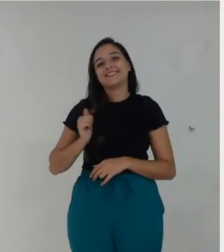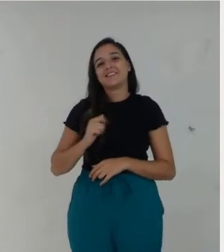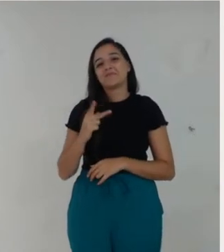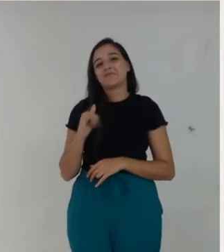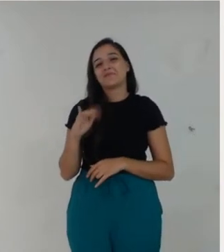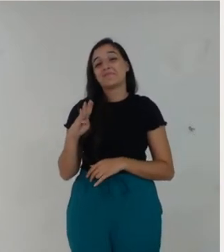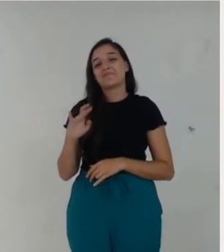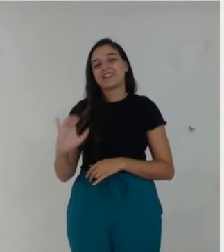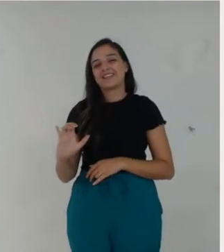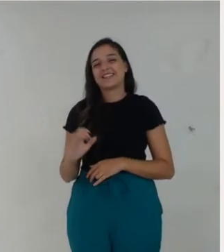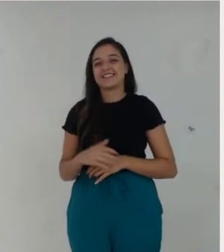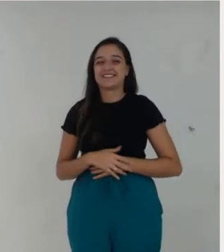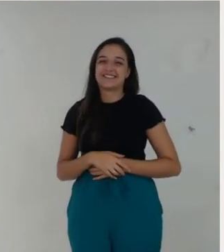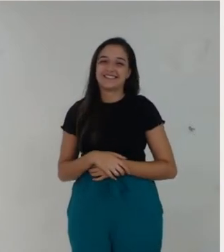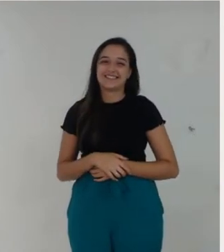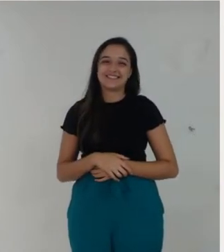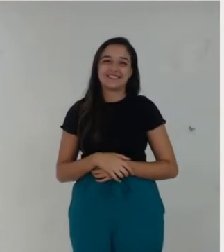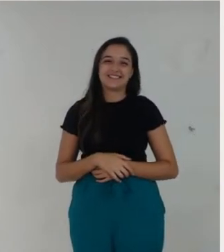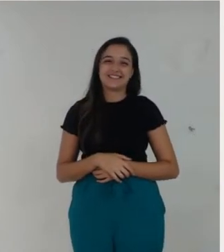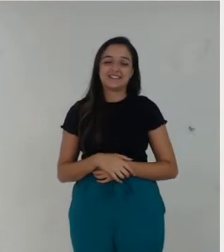Então, evidentemente,